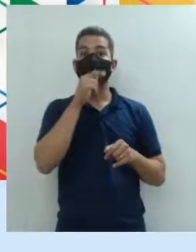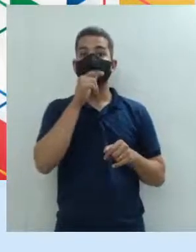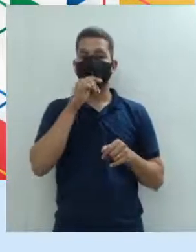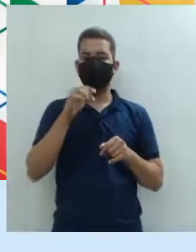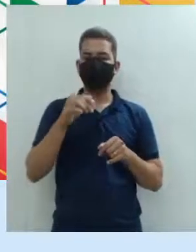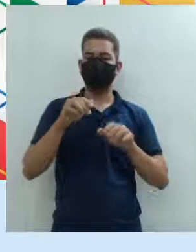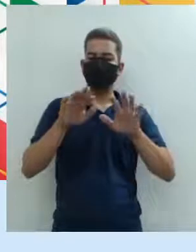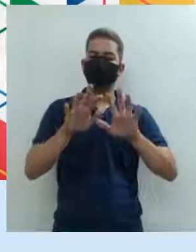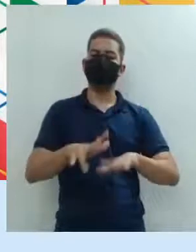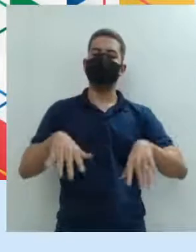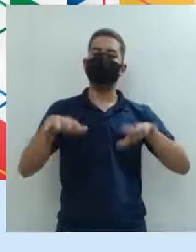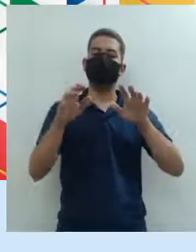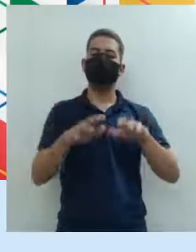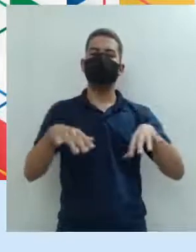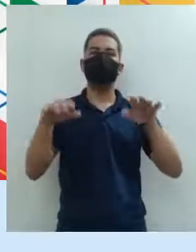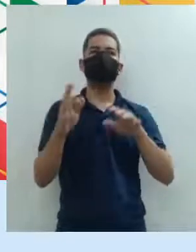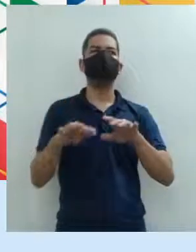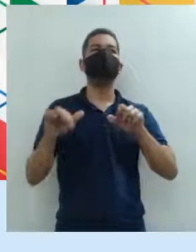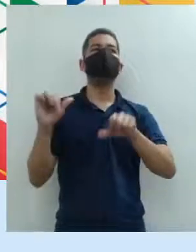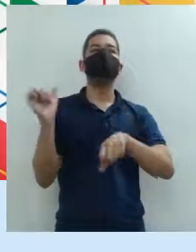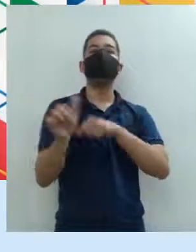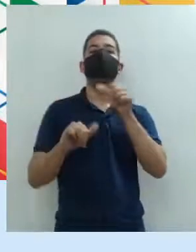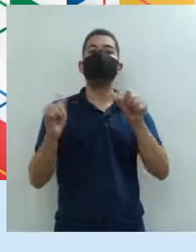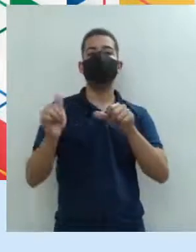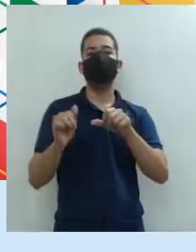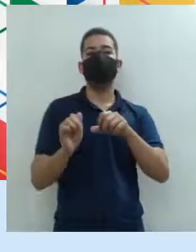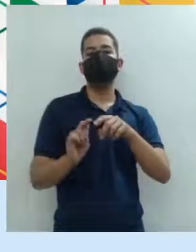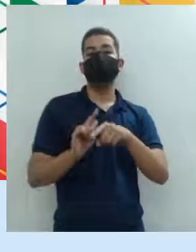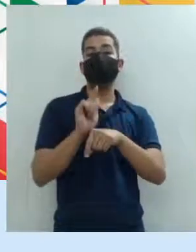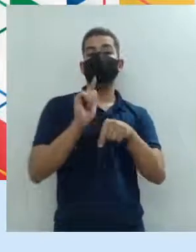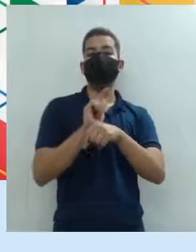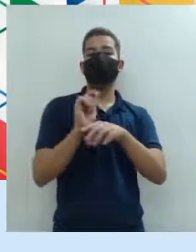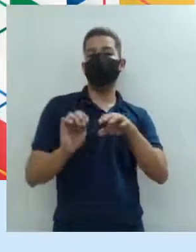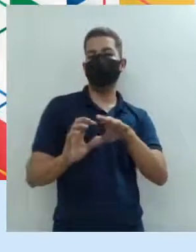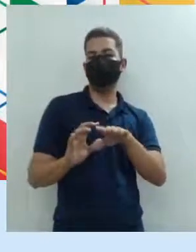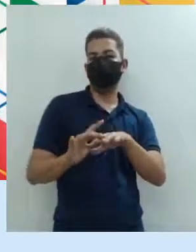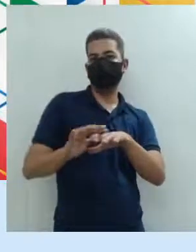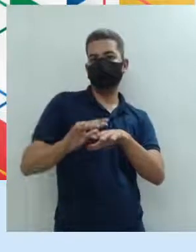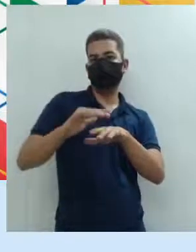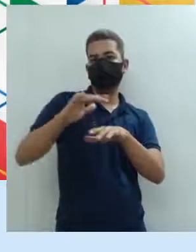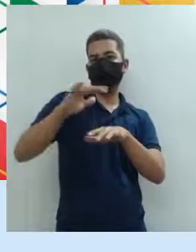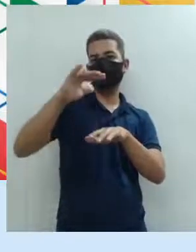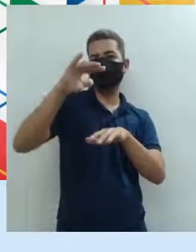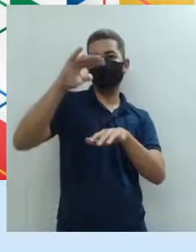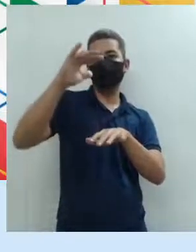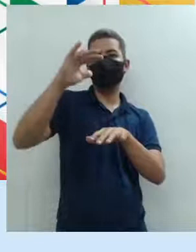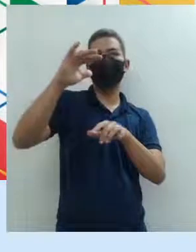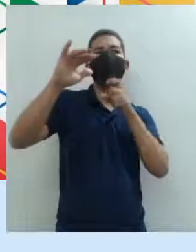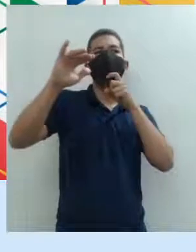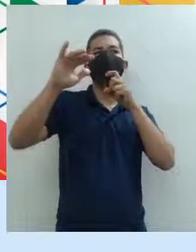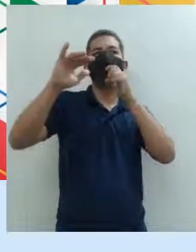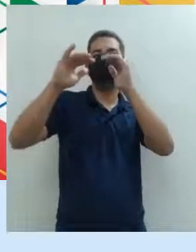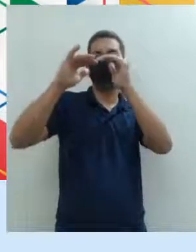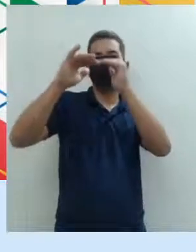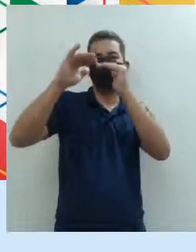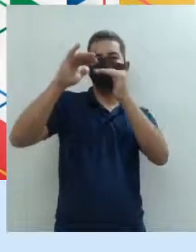Então, aquela água ali, ela vai subir, né? A água quente ela tende a subir, enquanto a água fria, que é mais pesada, que está em cima, que